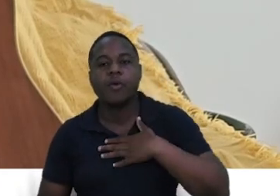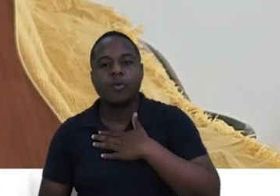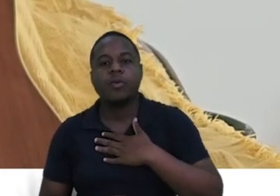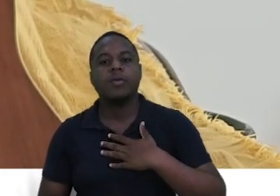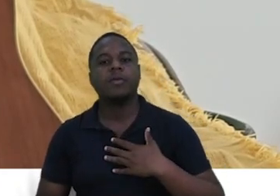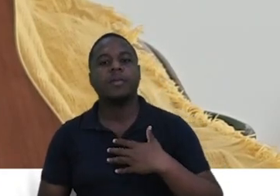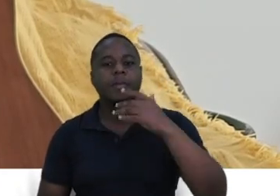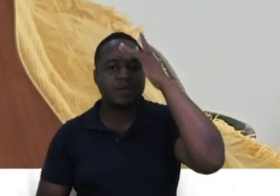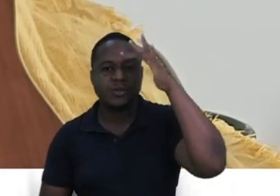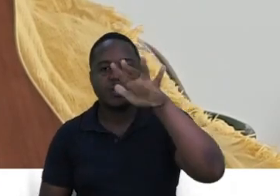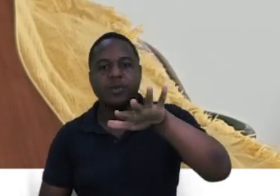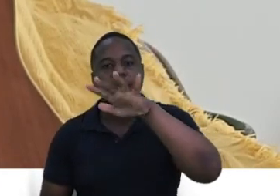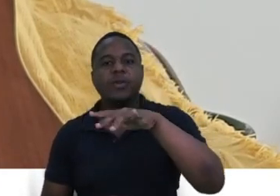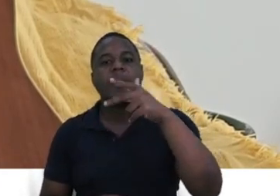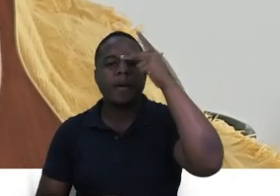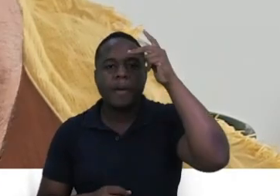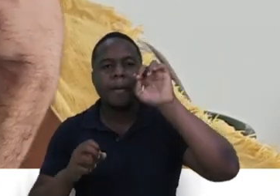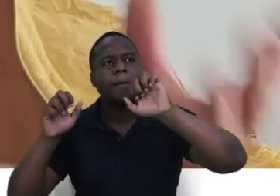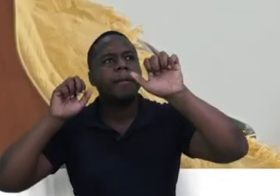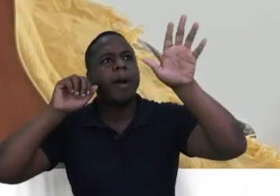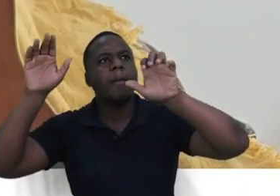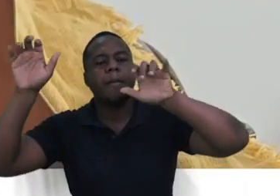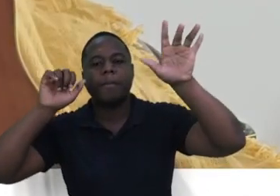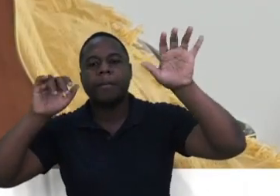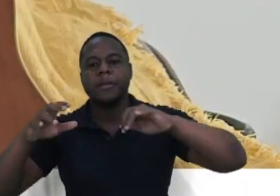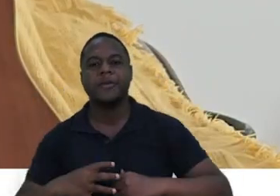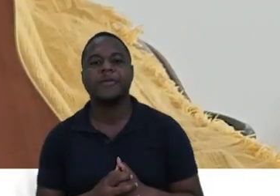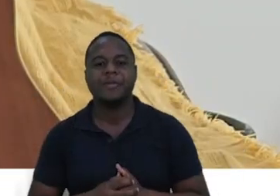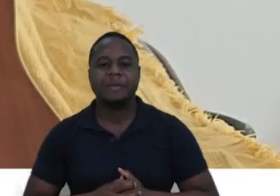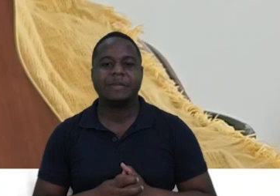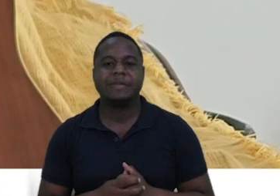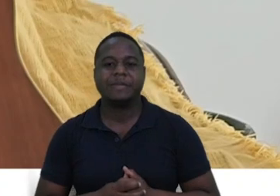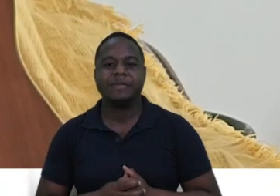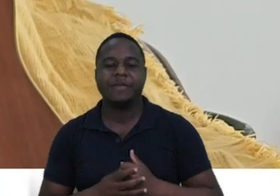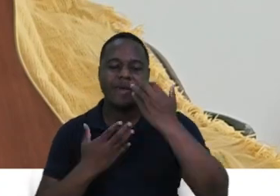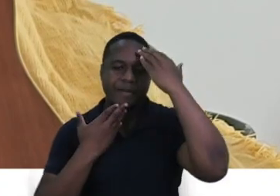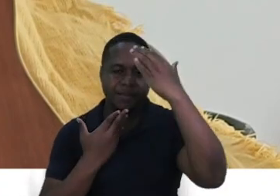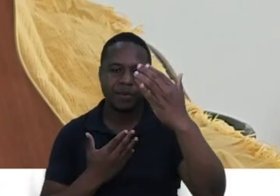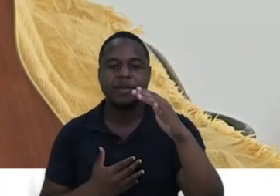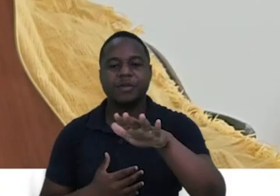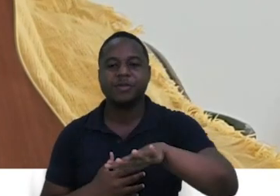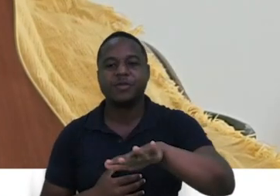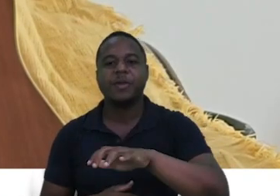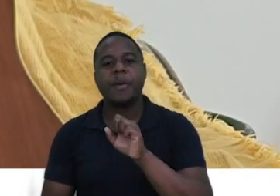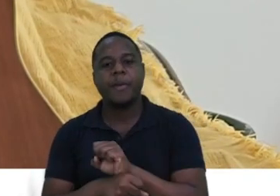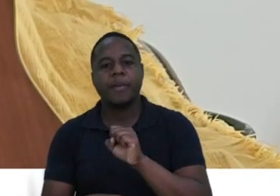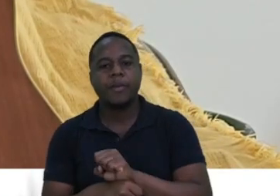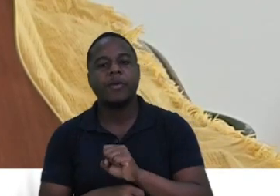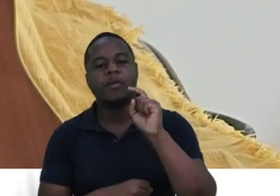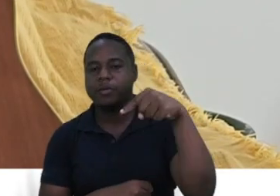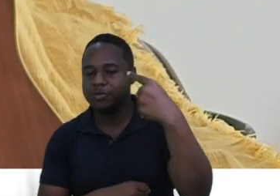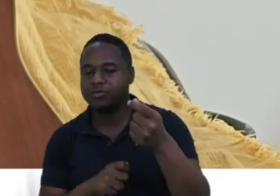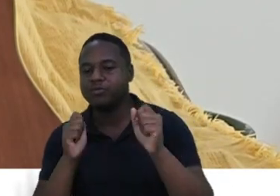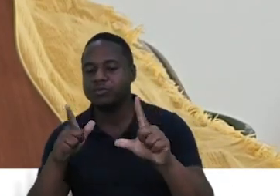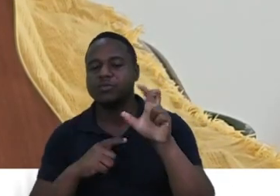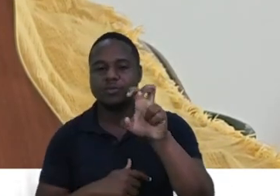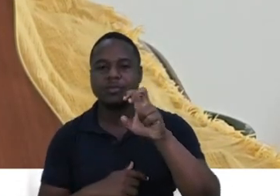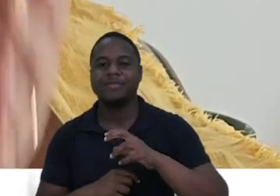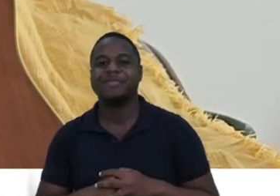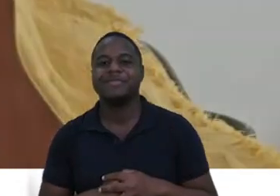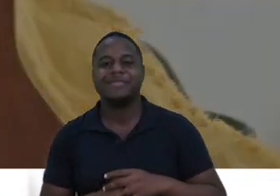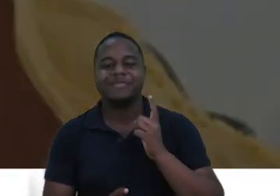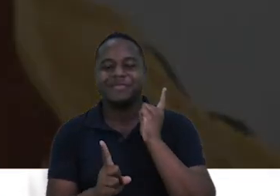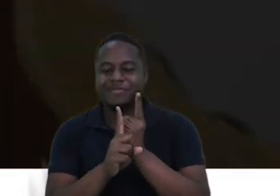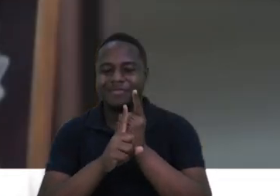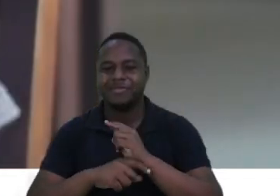à nossa querida imigração, ao nosso querido brasileiro participando de tudo isso aí. Agradeço muito por vocês, espero acompanhá-los no próximo episódio e até